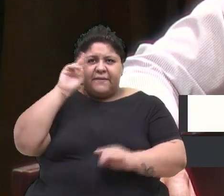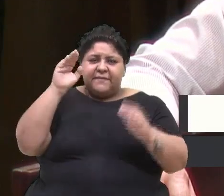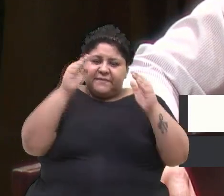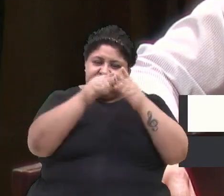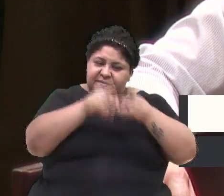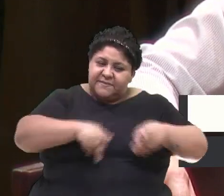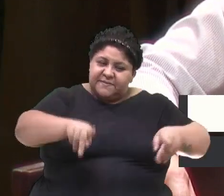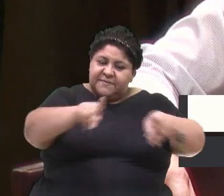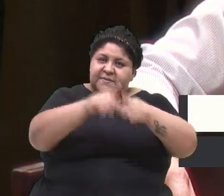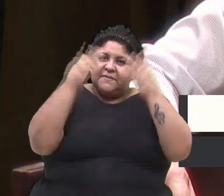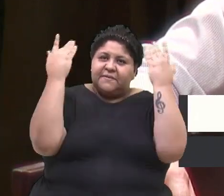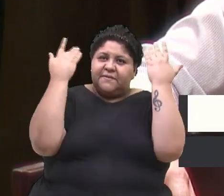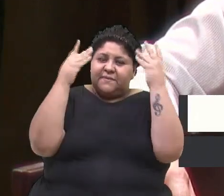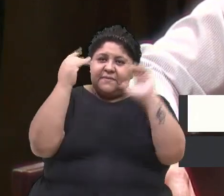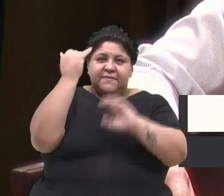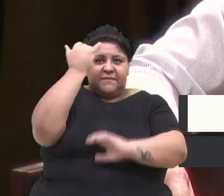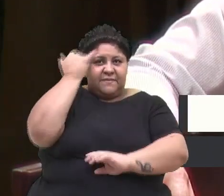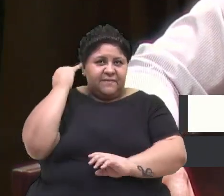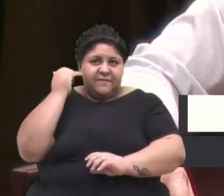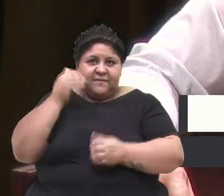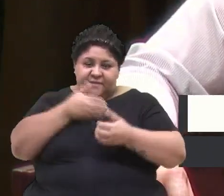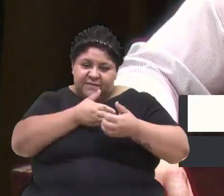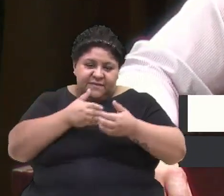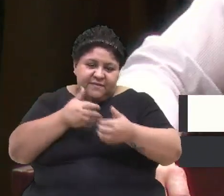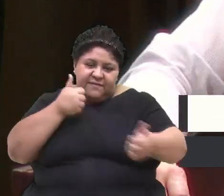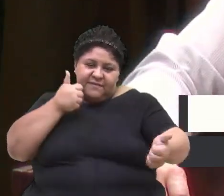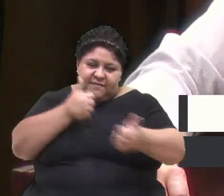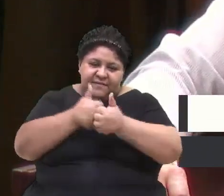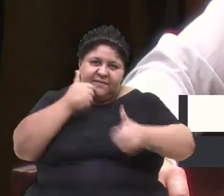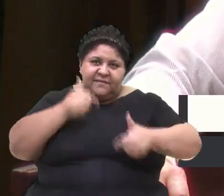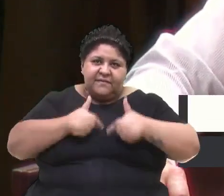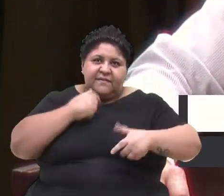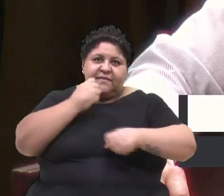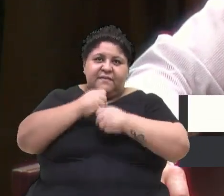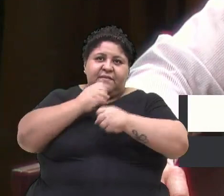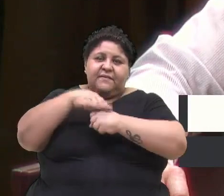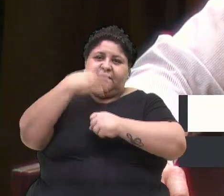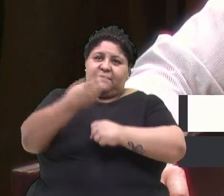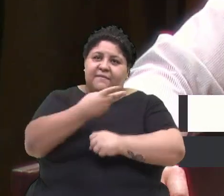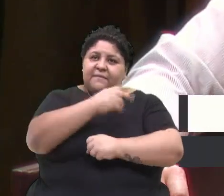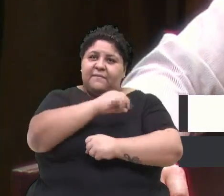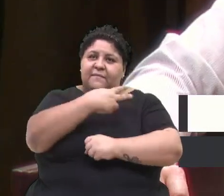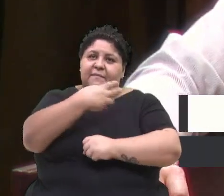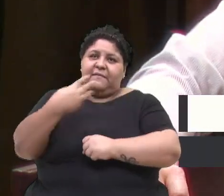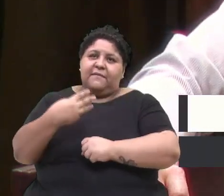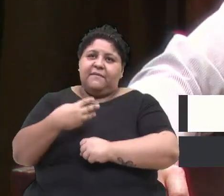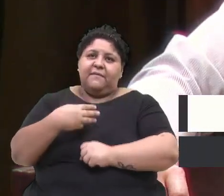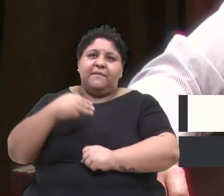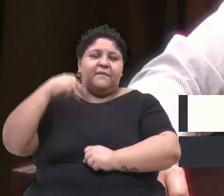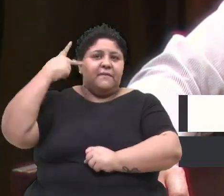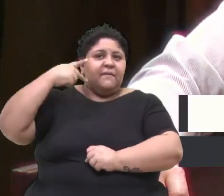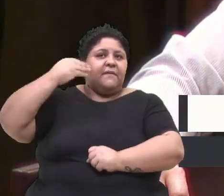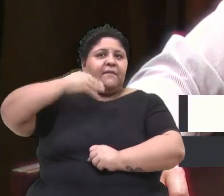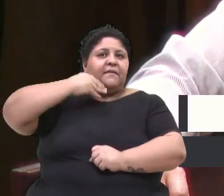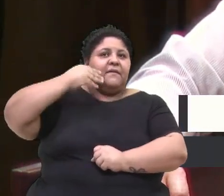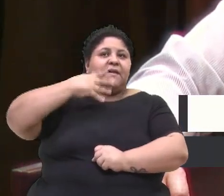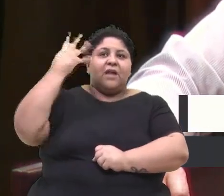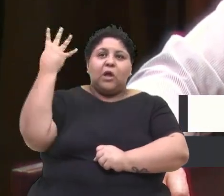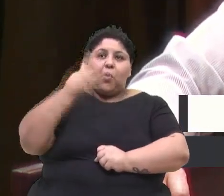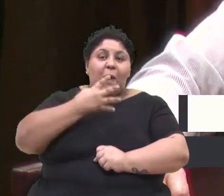Povo. Parabéns, vereador D'Ambrós, e vamos seguir junto aí, trabalhando no ano de 2024. E a vereadora Marisol, né, que é a quarta